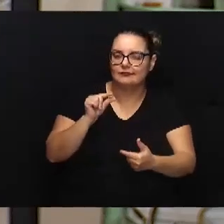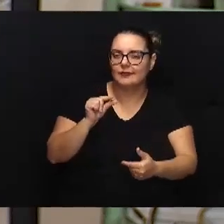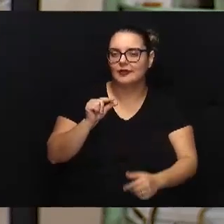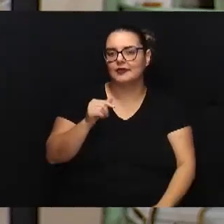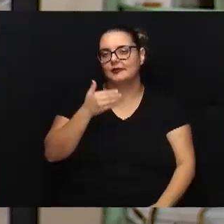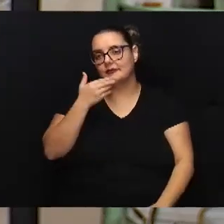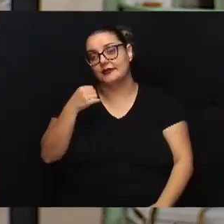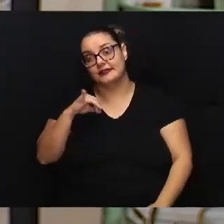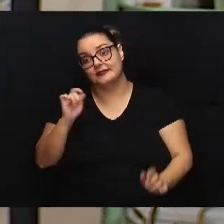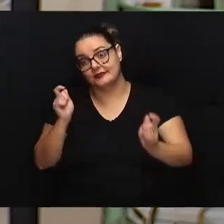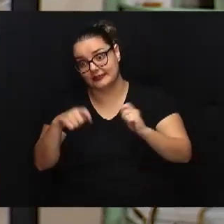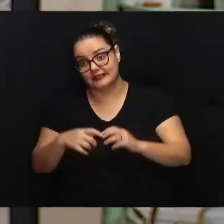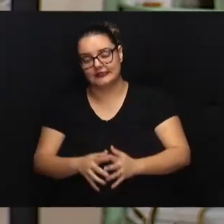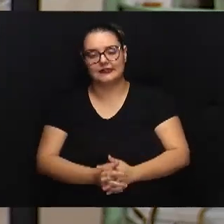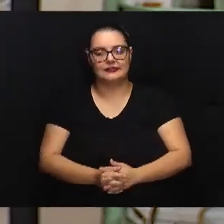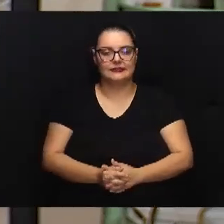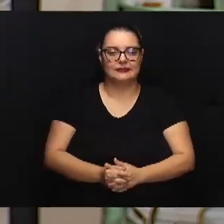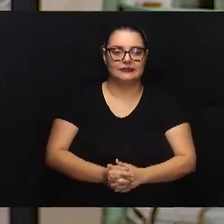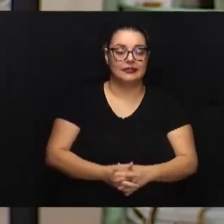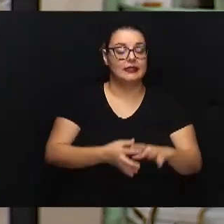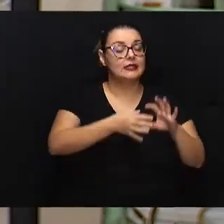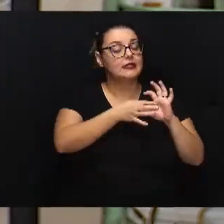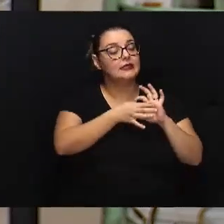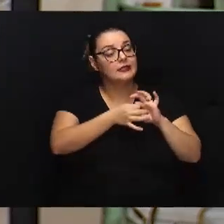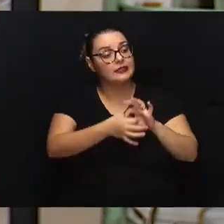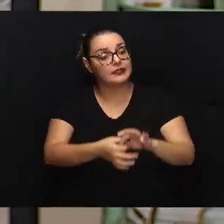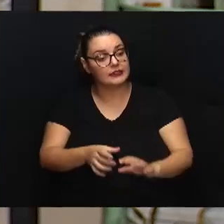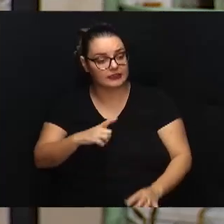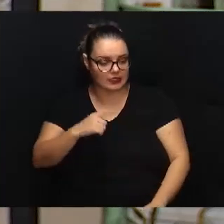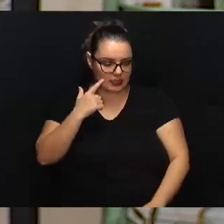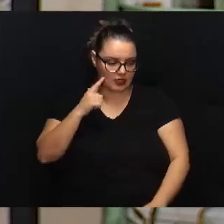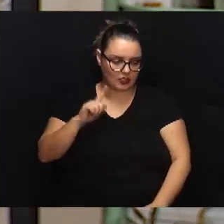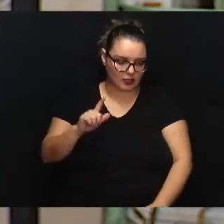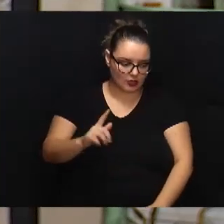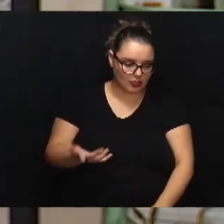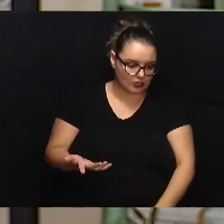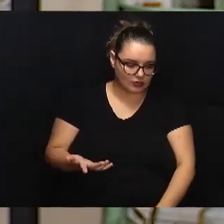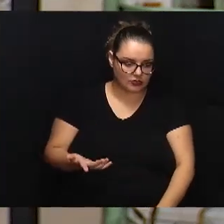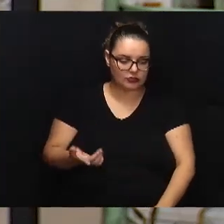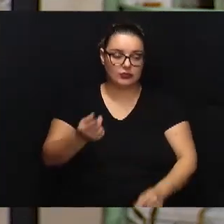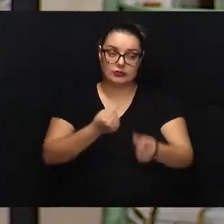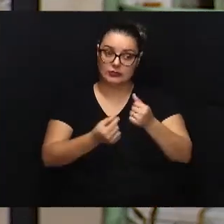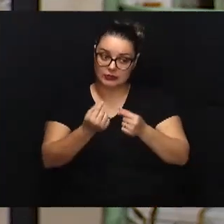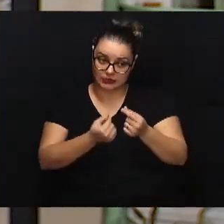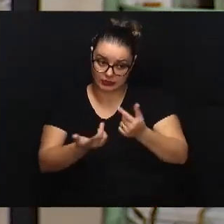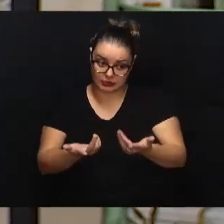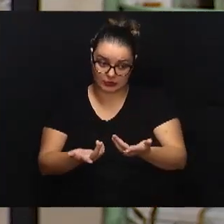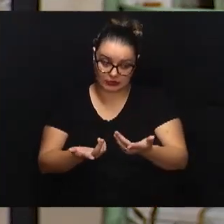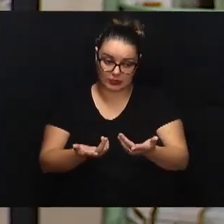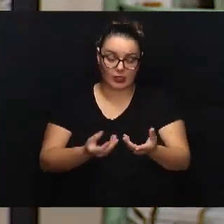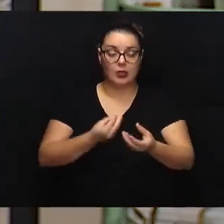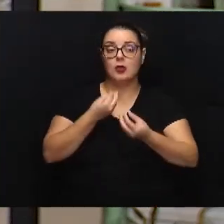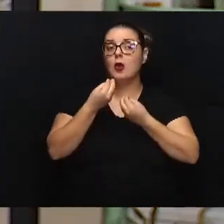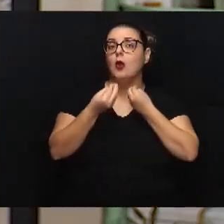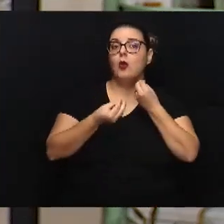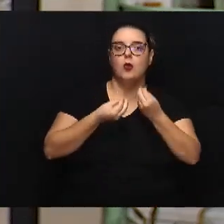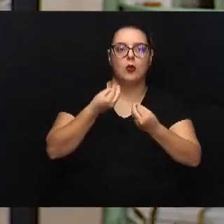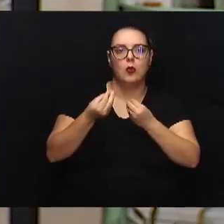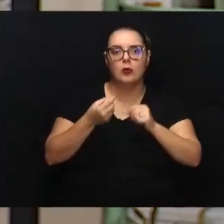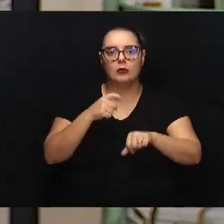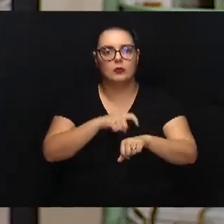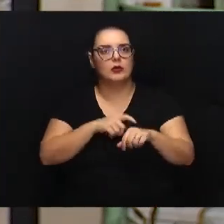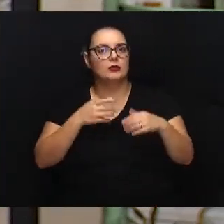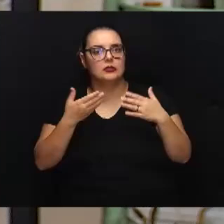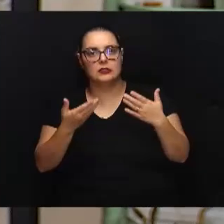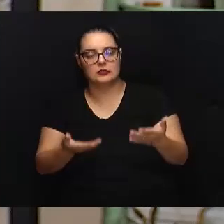E nesse contexto, a gente tem, claro, a questão financeira. Como que nesse período